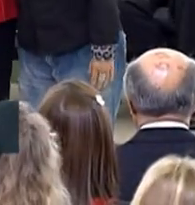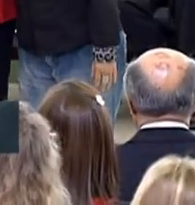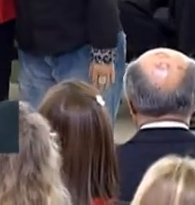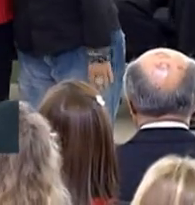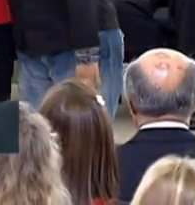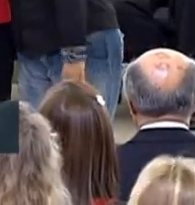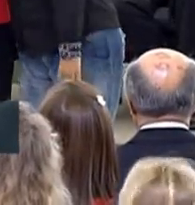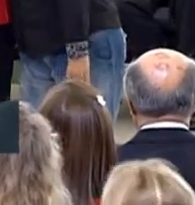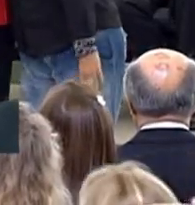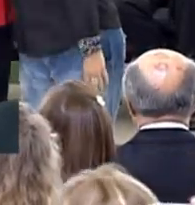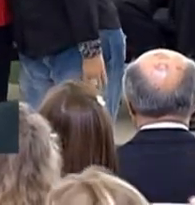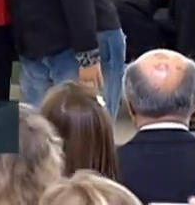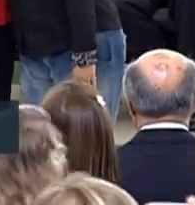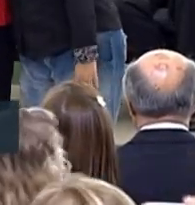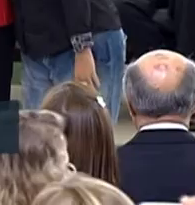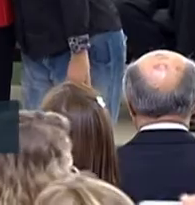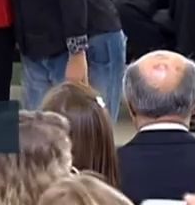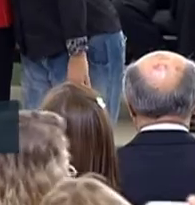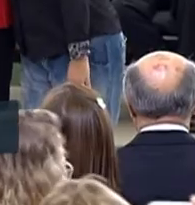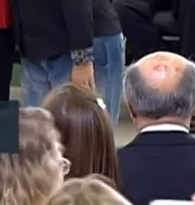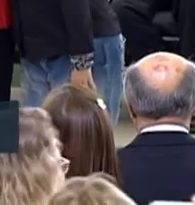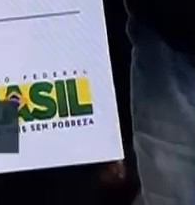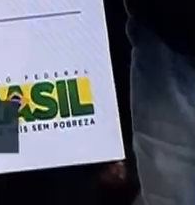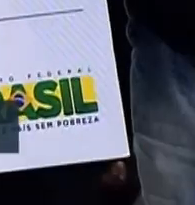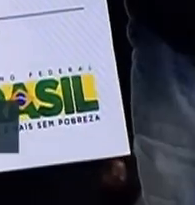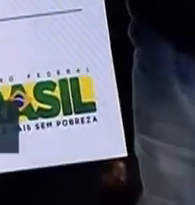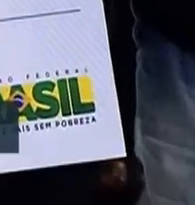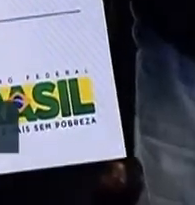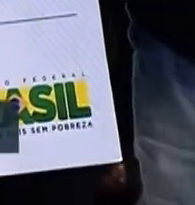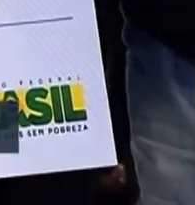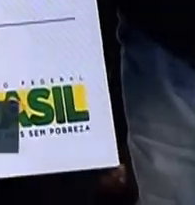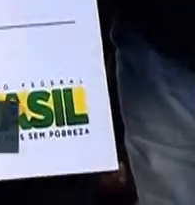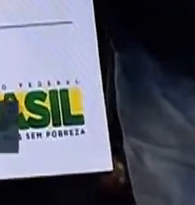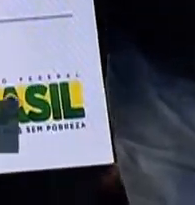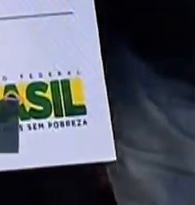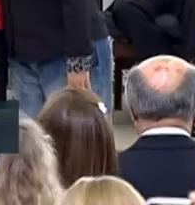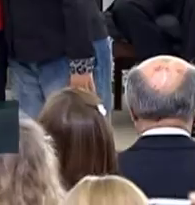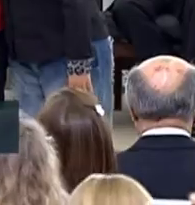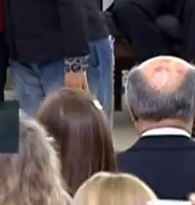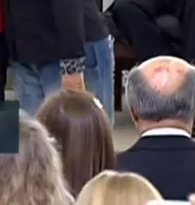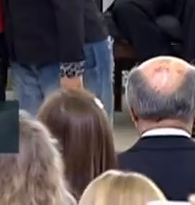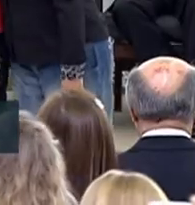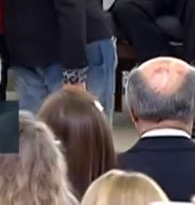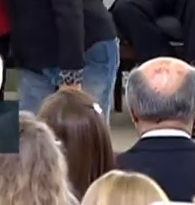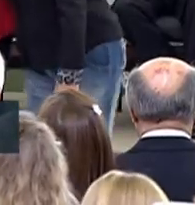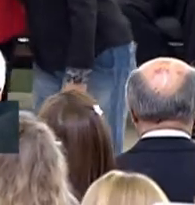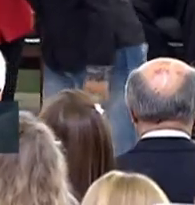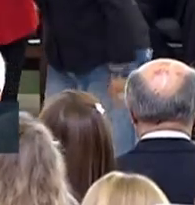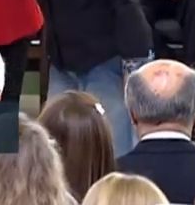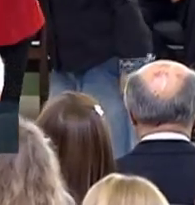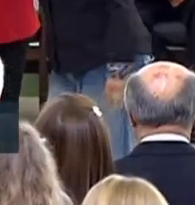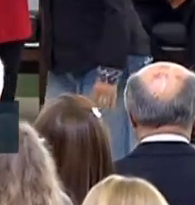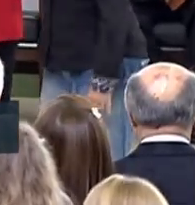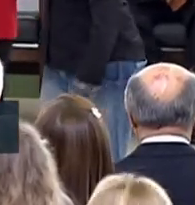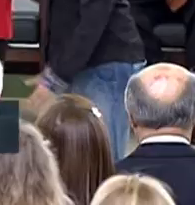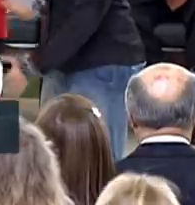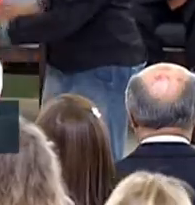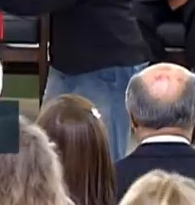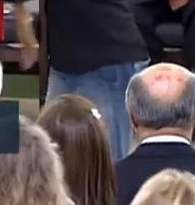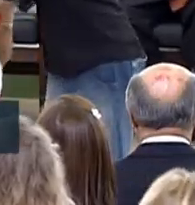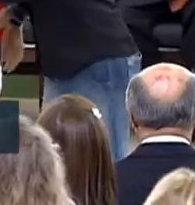E aí Oi como vai ser a pessoa permite você aberto tá perto de tu é